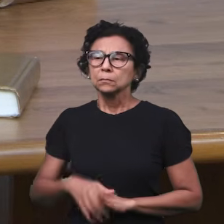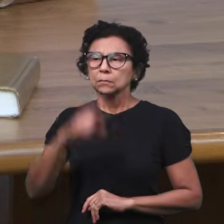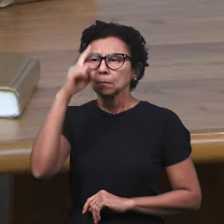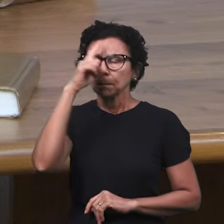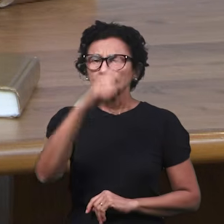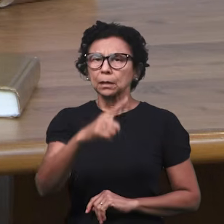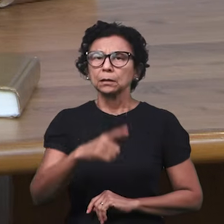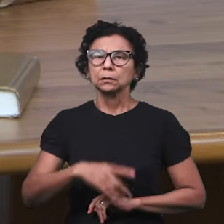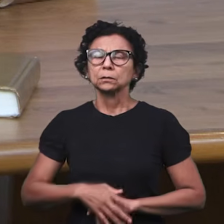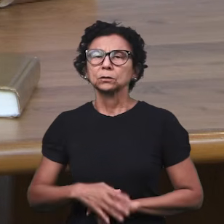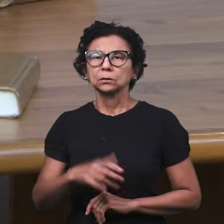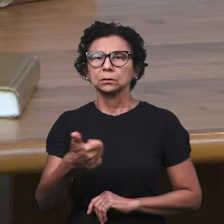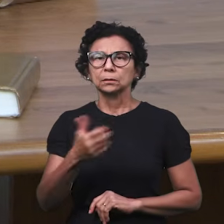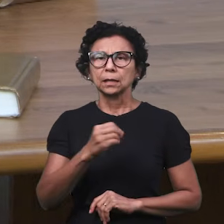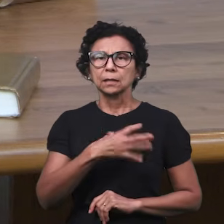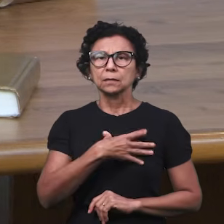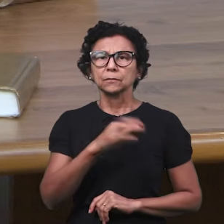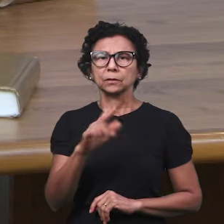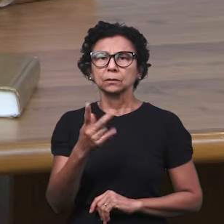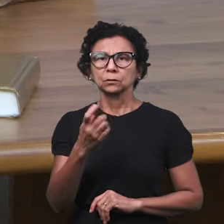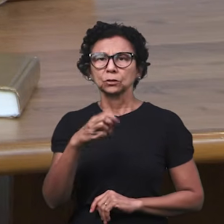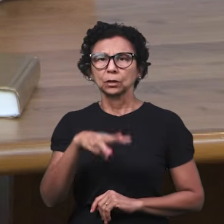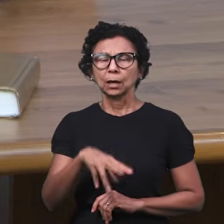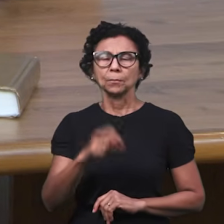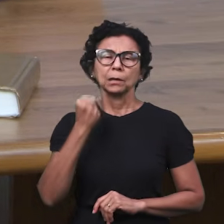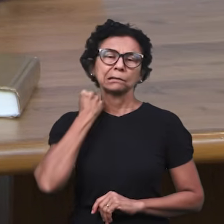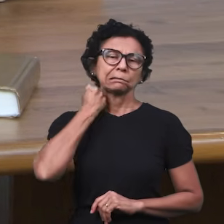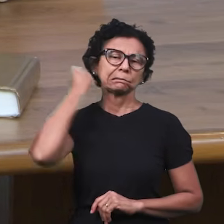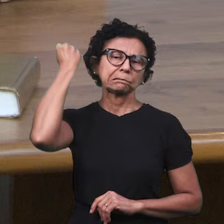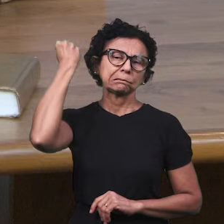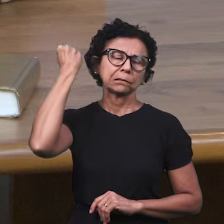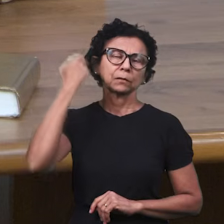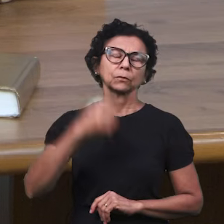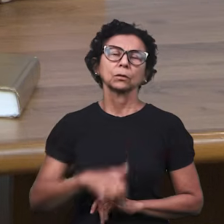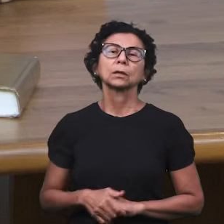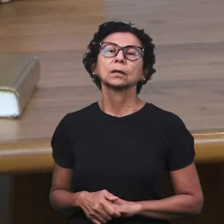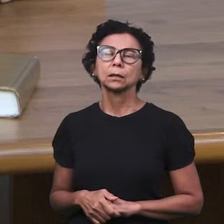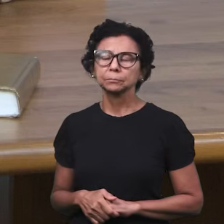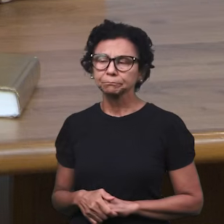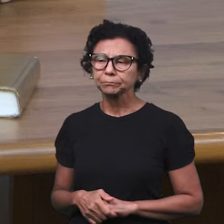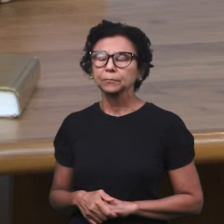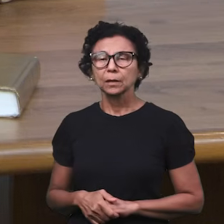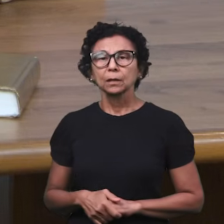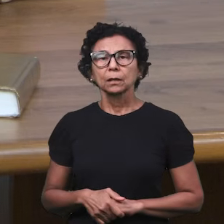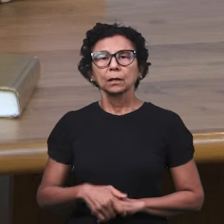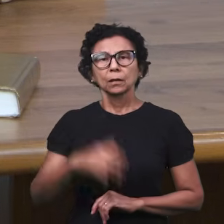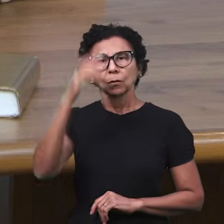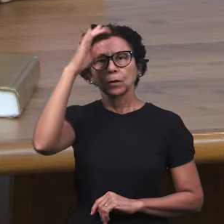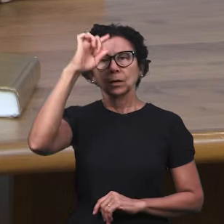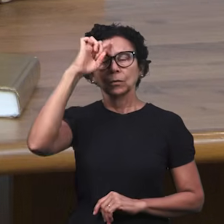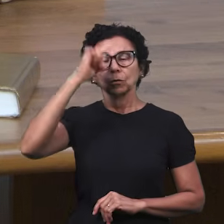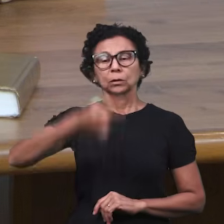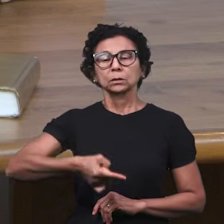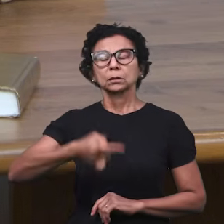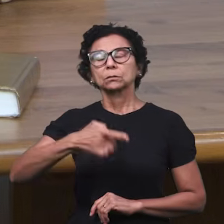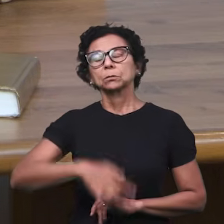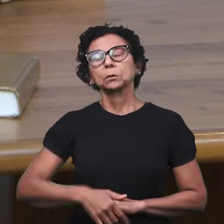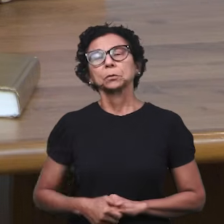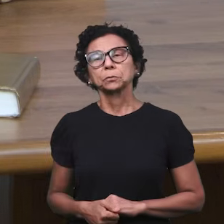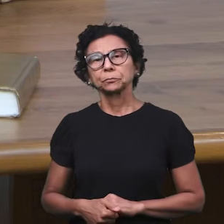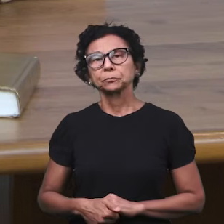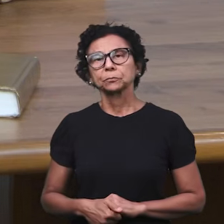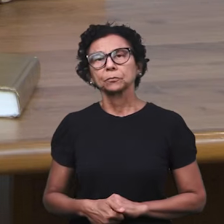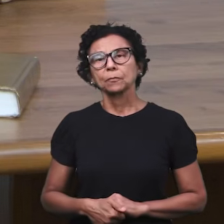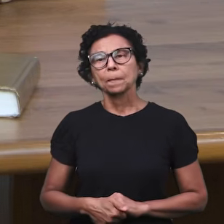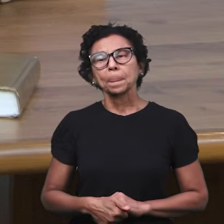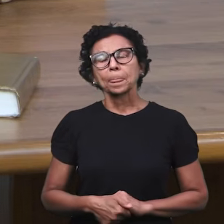10 filhos de Amã numa forca. Então disse o rei que assim se fizesse. E publicou-se um edito